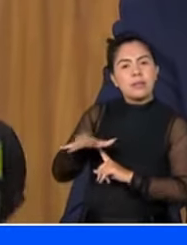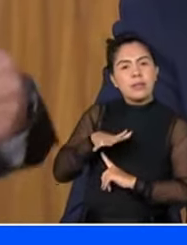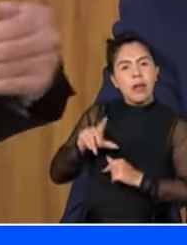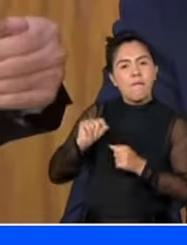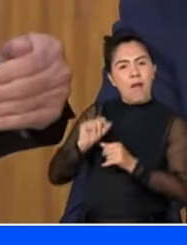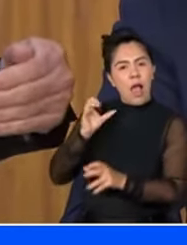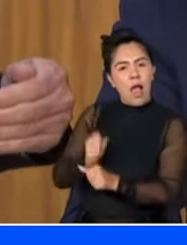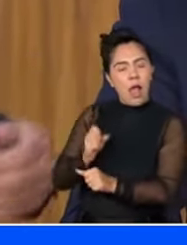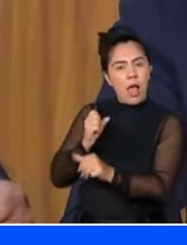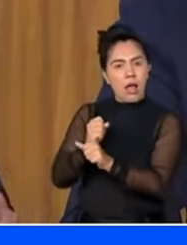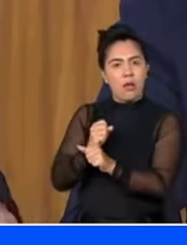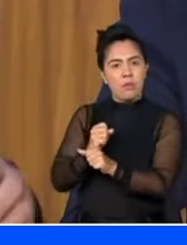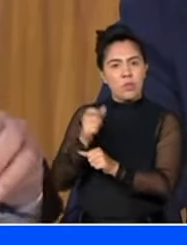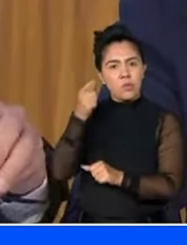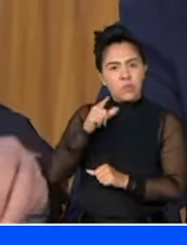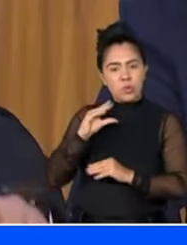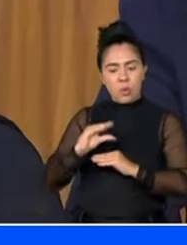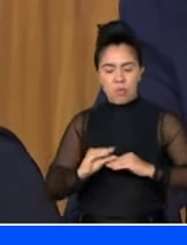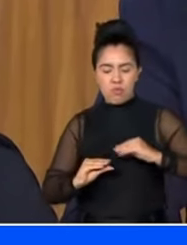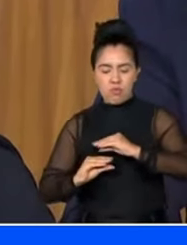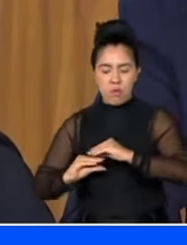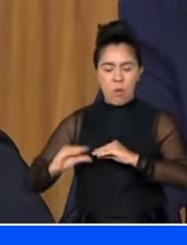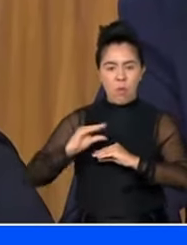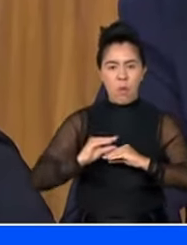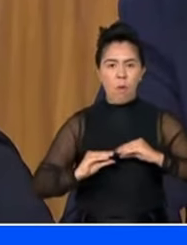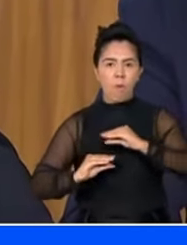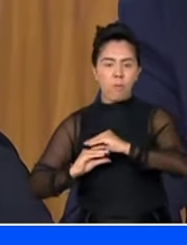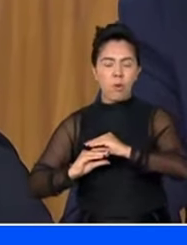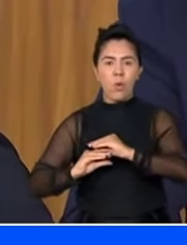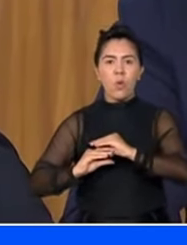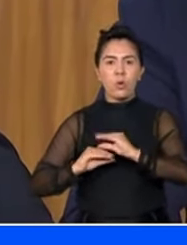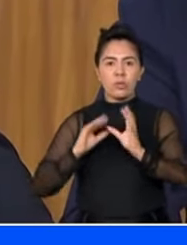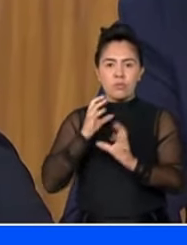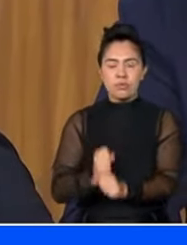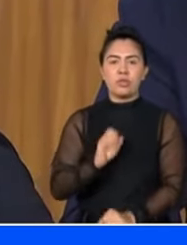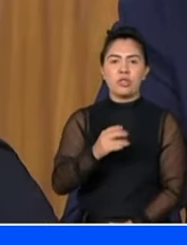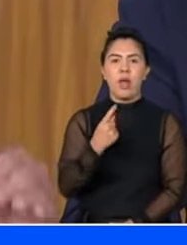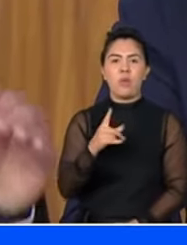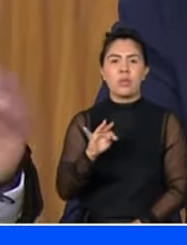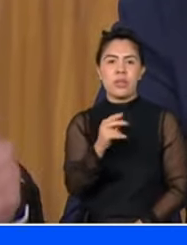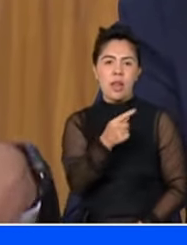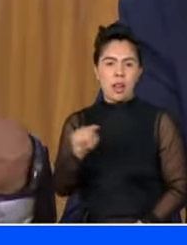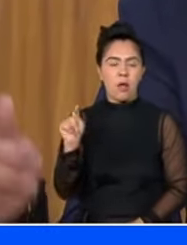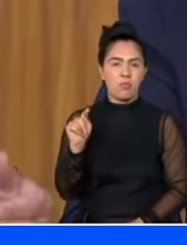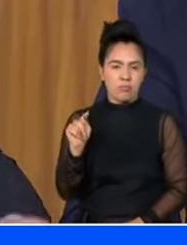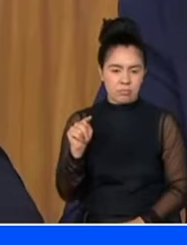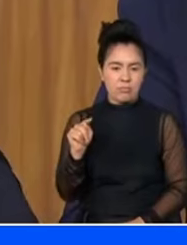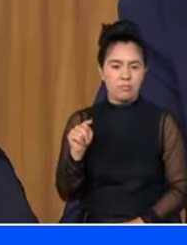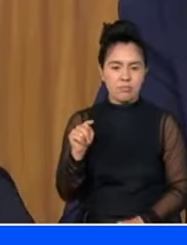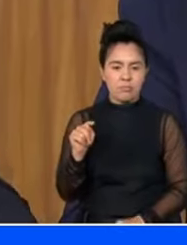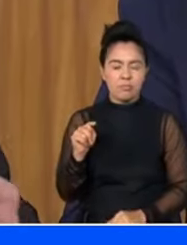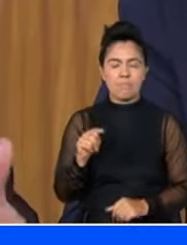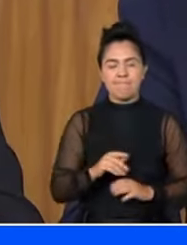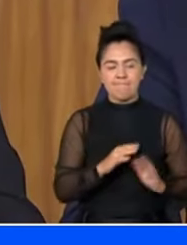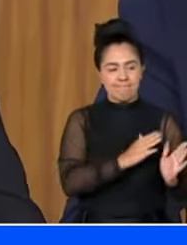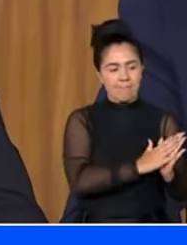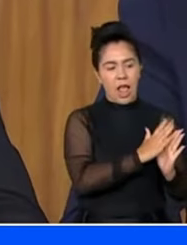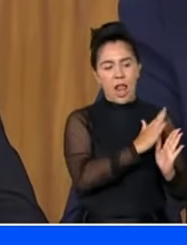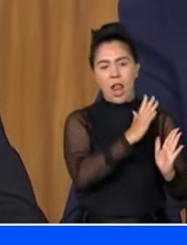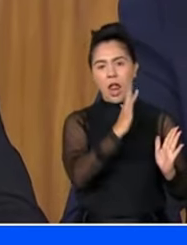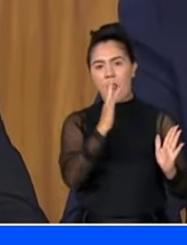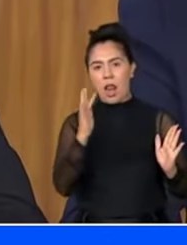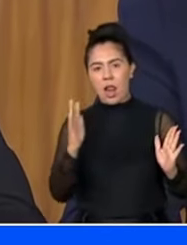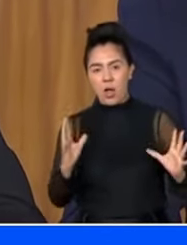eles vão se acumulando durante o período, o acumulado do Brasil já alcançou 1 trilhão dos investimentos acumulados no tempo. Isso é